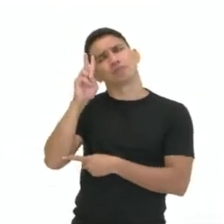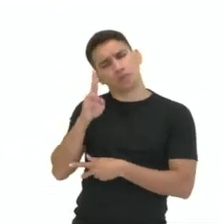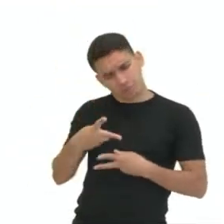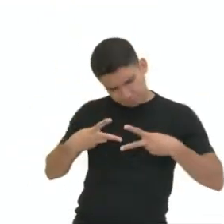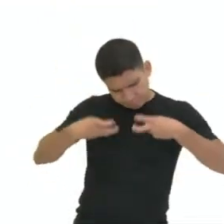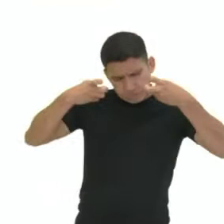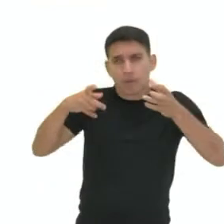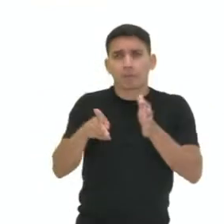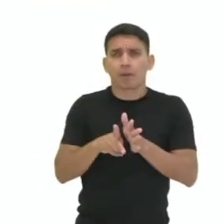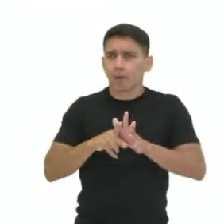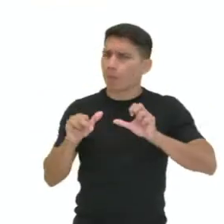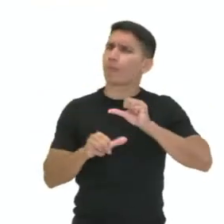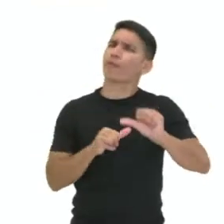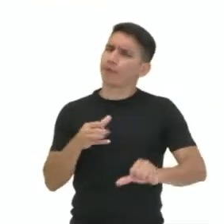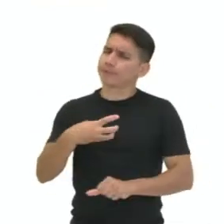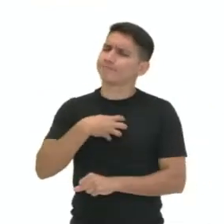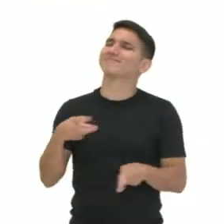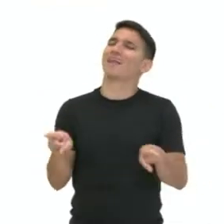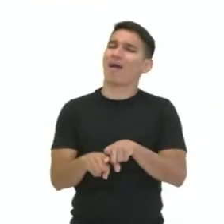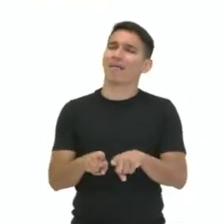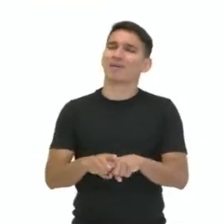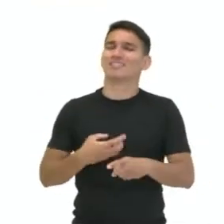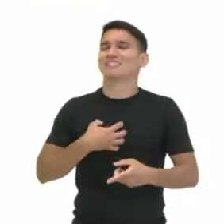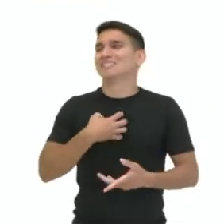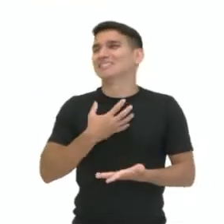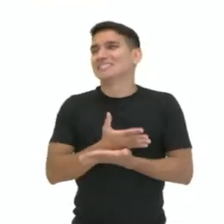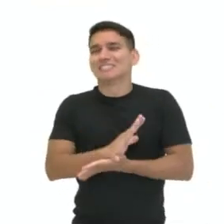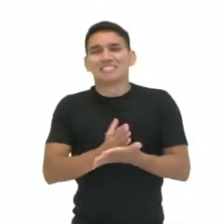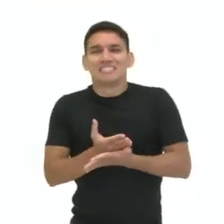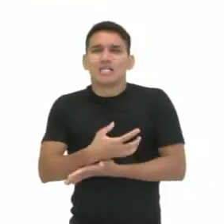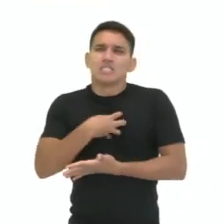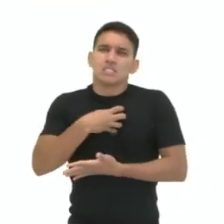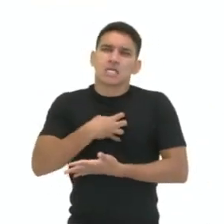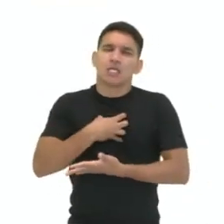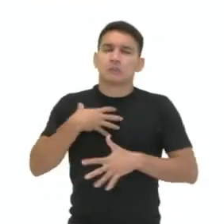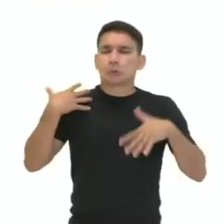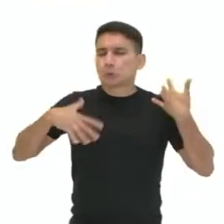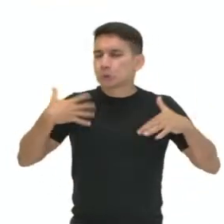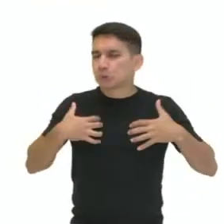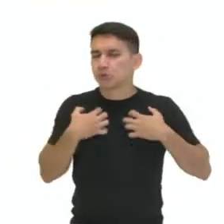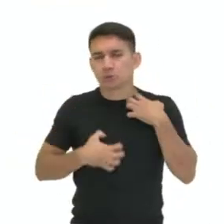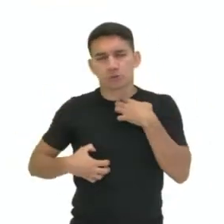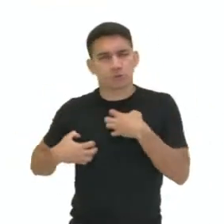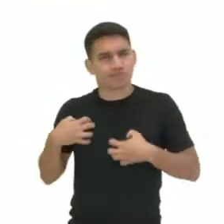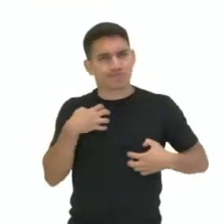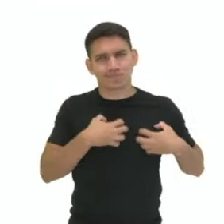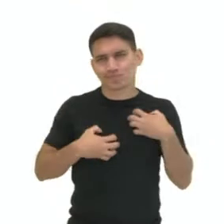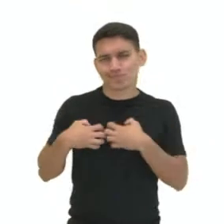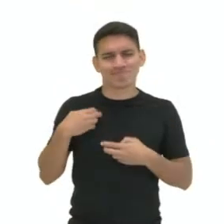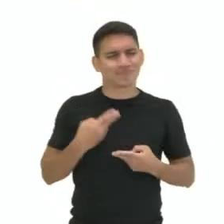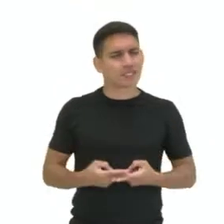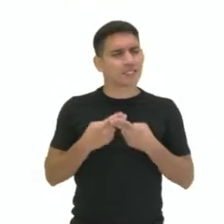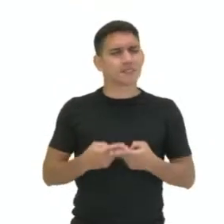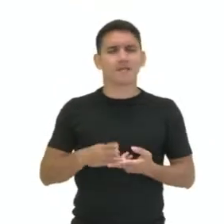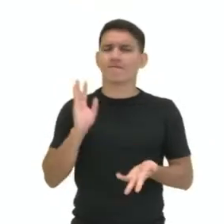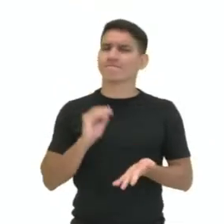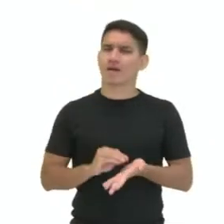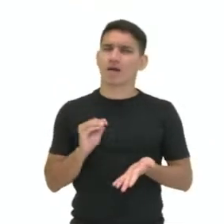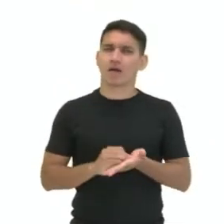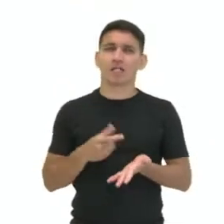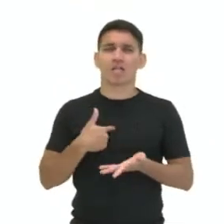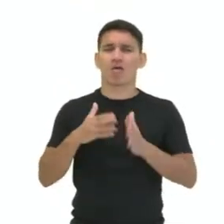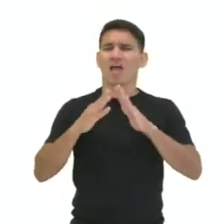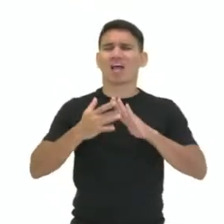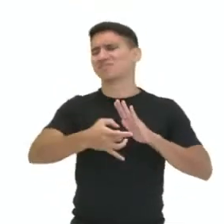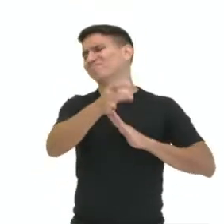Verifico também que estava aflito e que havia um fundo de mágoa ou desespero em minha impaciência. Eu queria deixar minha